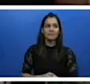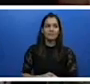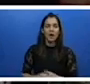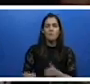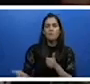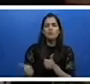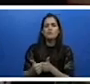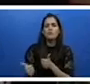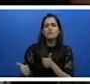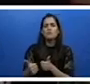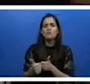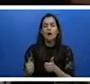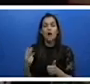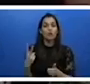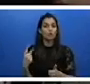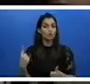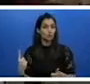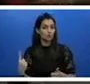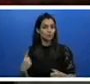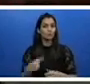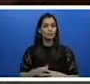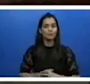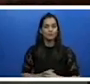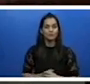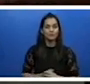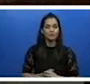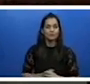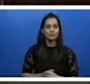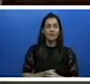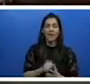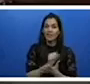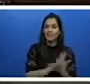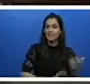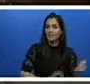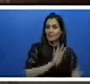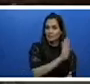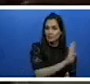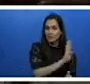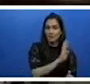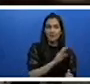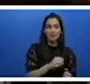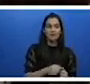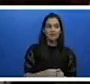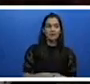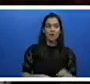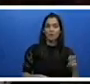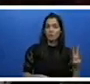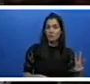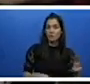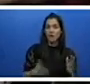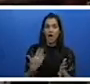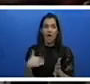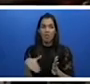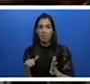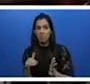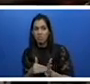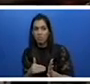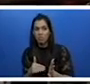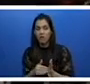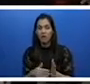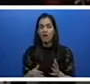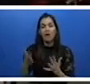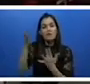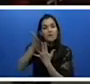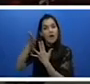Olha lá, olha. Tá muito fácil. A letra B, número inicial, número final. A